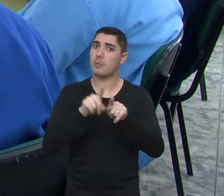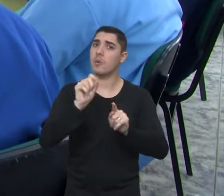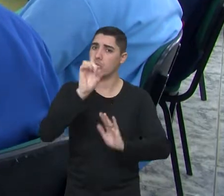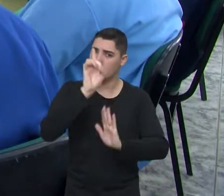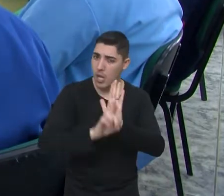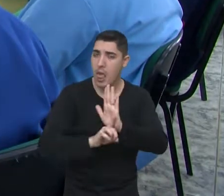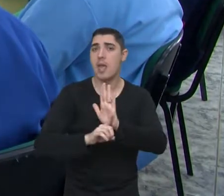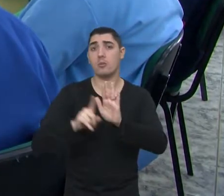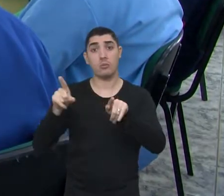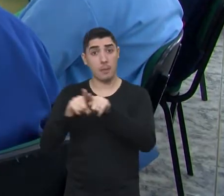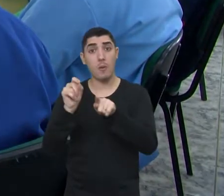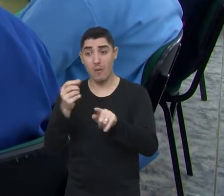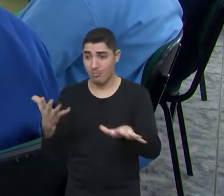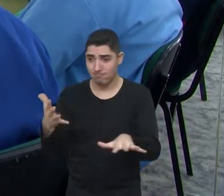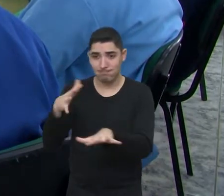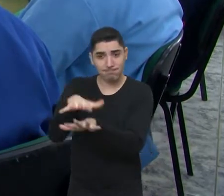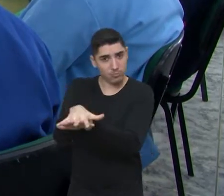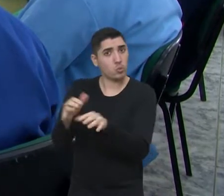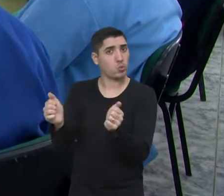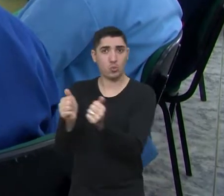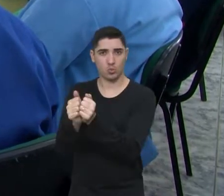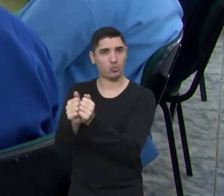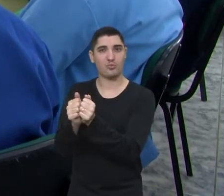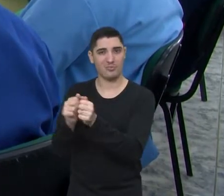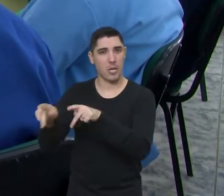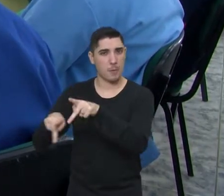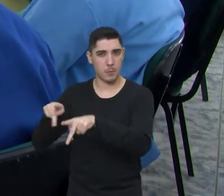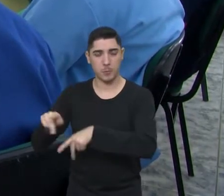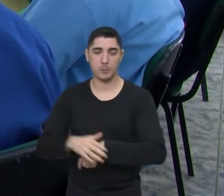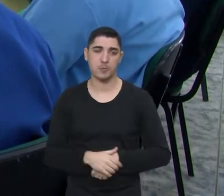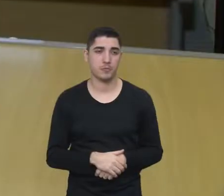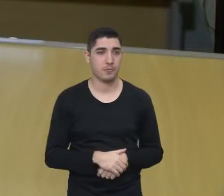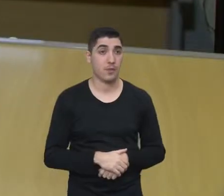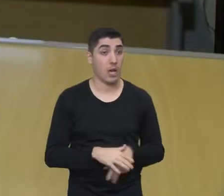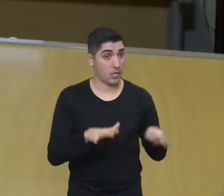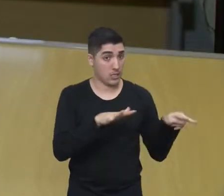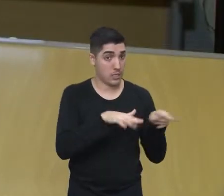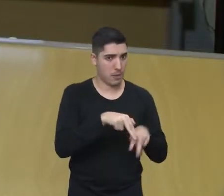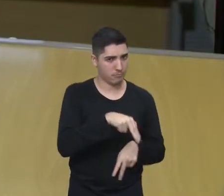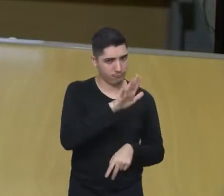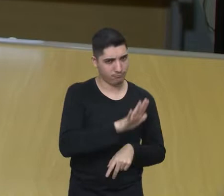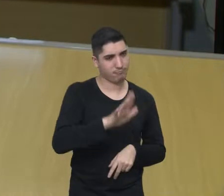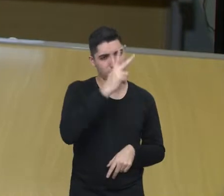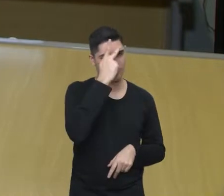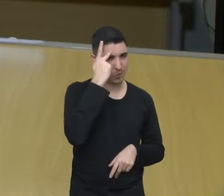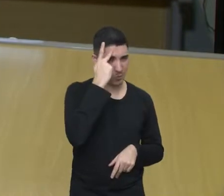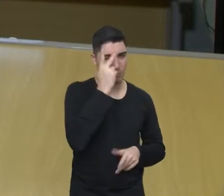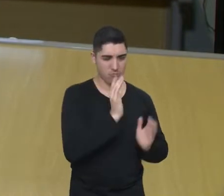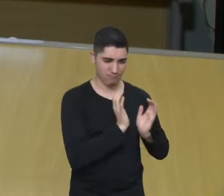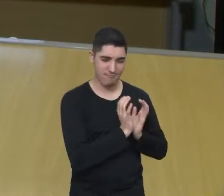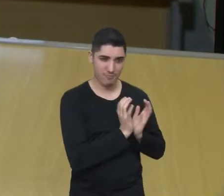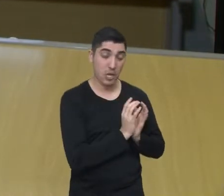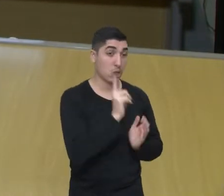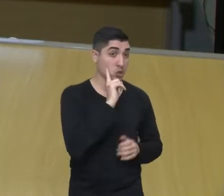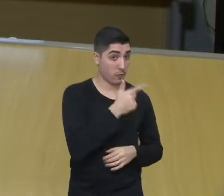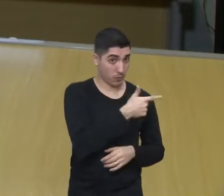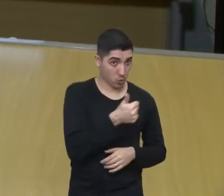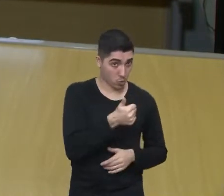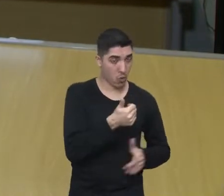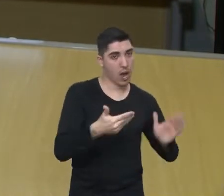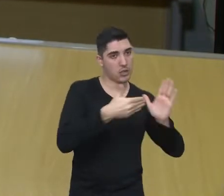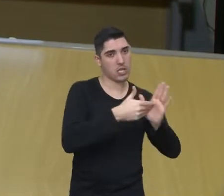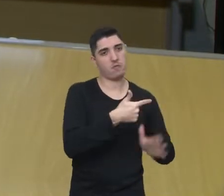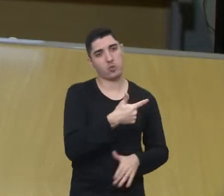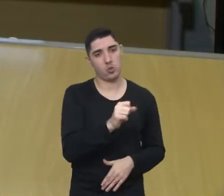da garantia de direitos e de inclusão desta parcela da população. A Semana Nacional da Pessoa com Deficiência Intelectual e Múltipla ela acontece